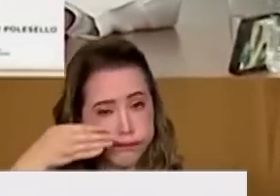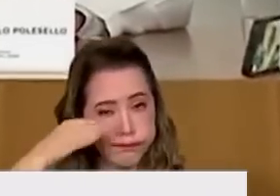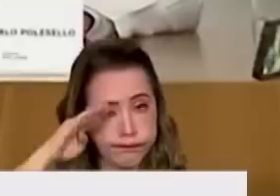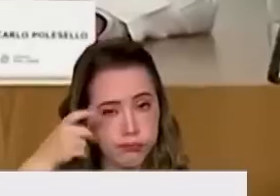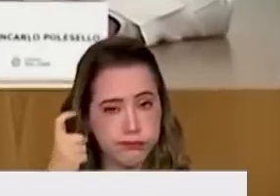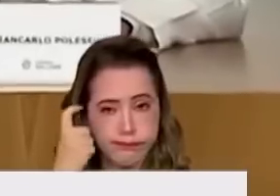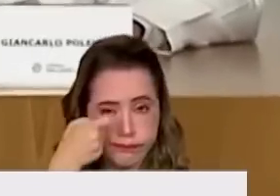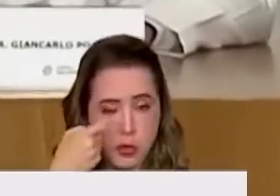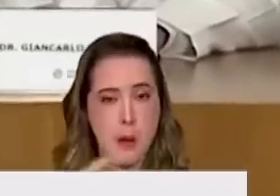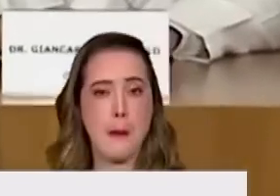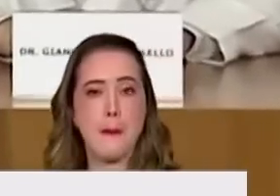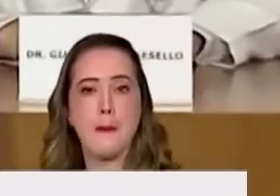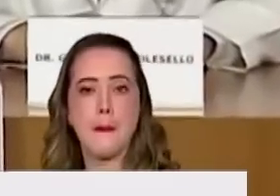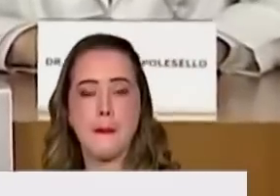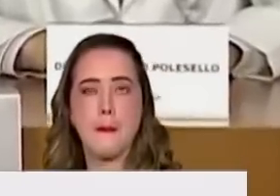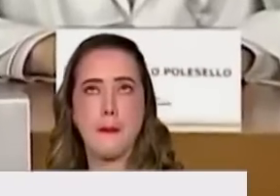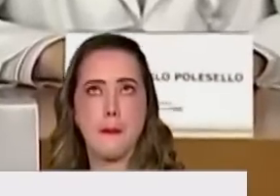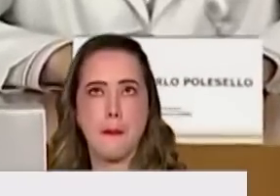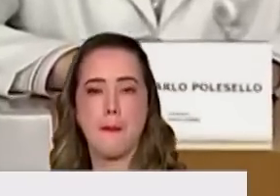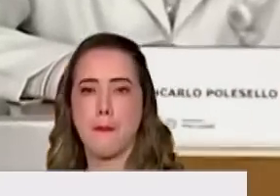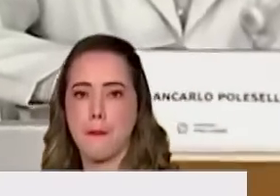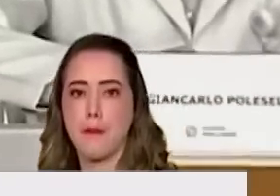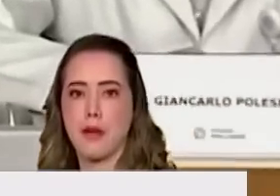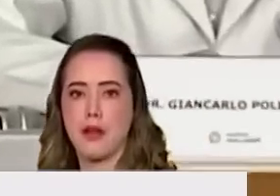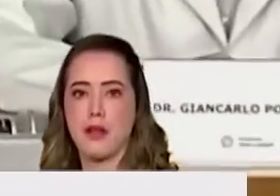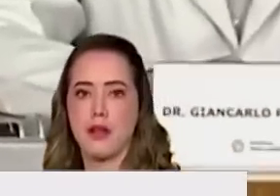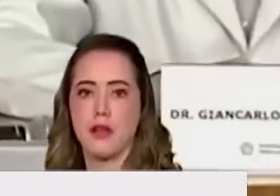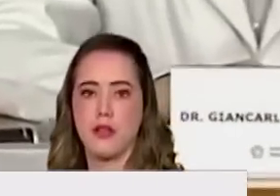se aproveitou, foi feito esse procedimento.